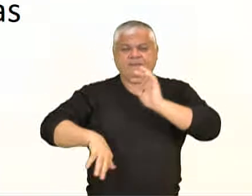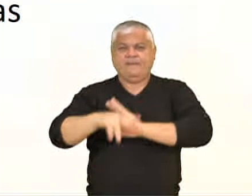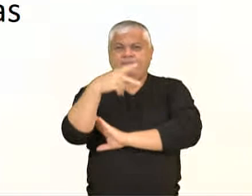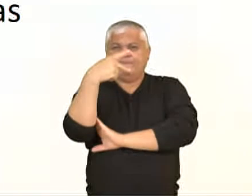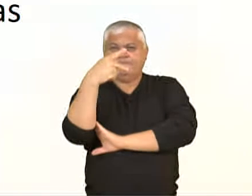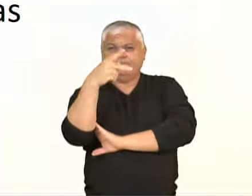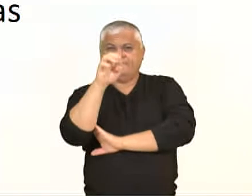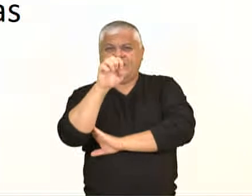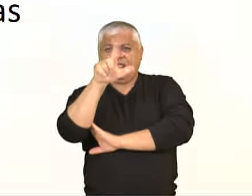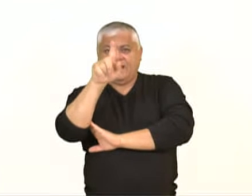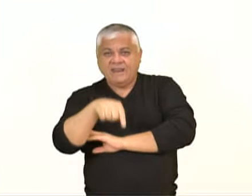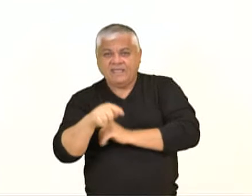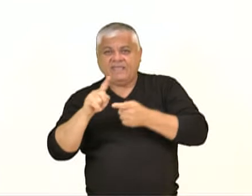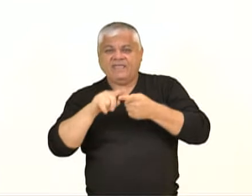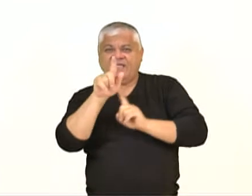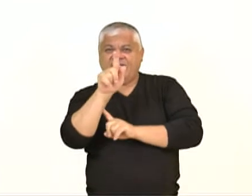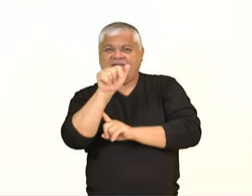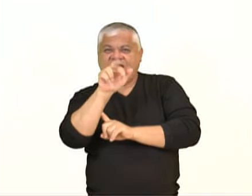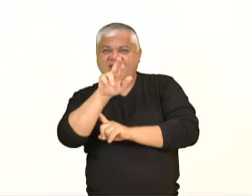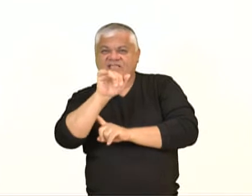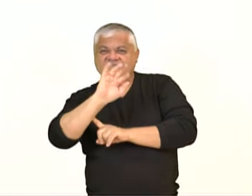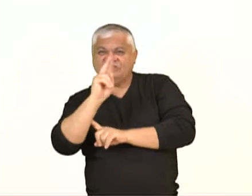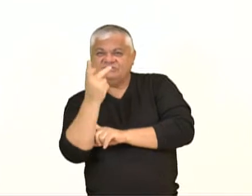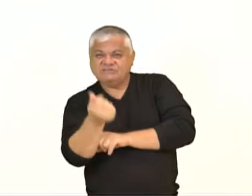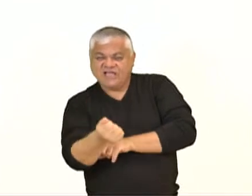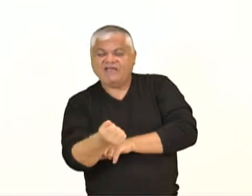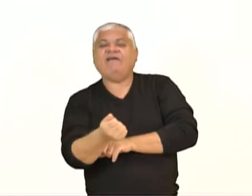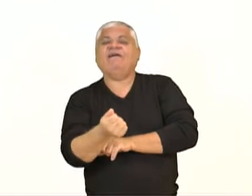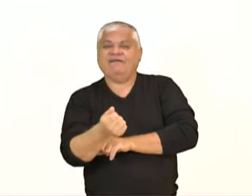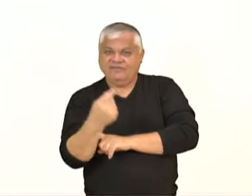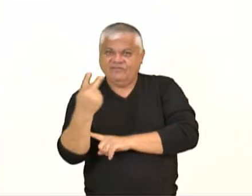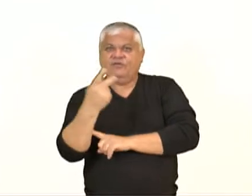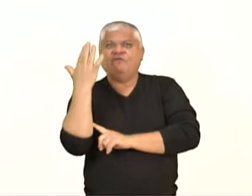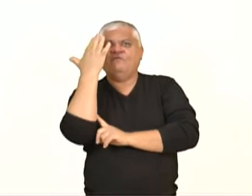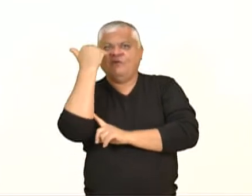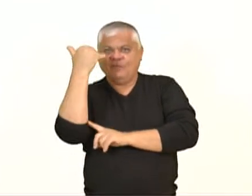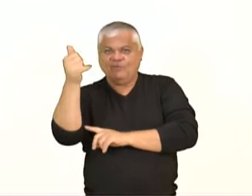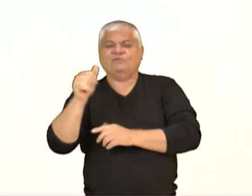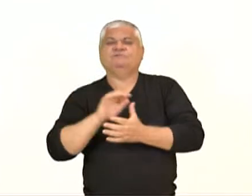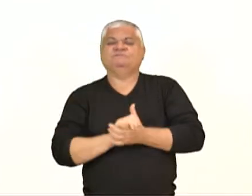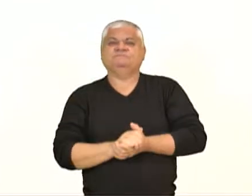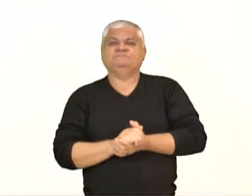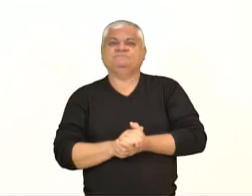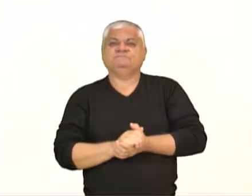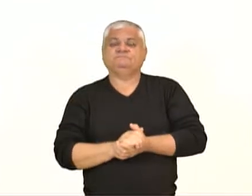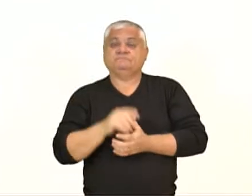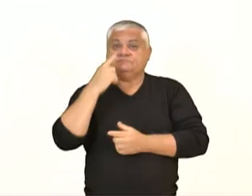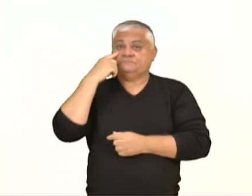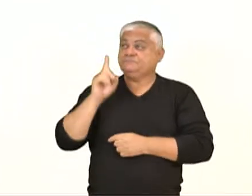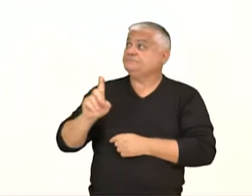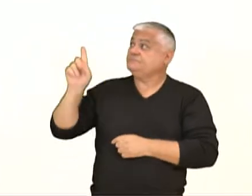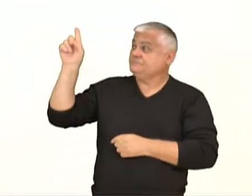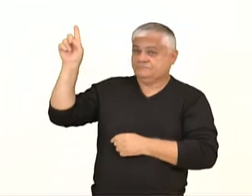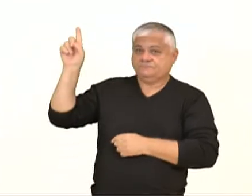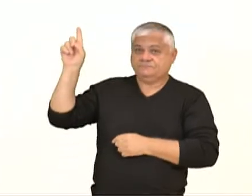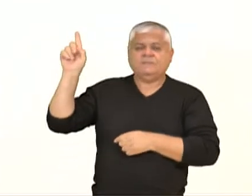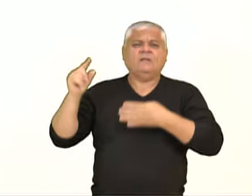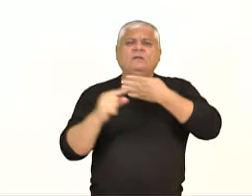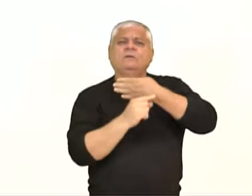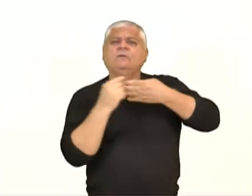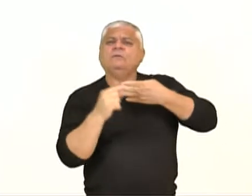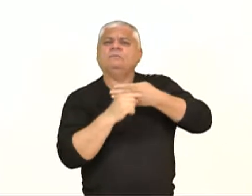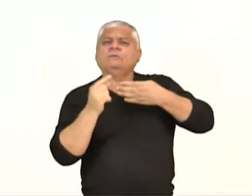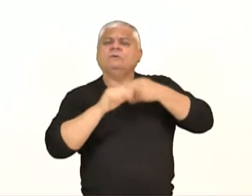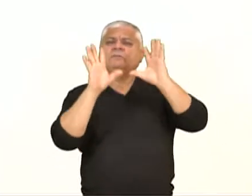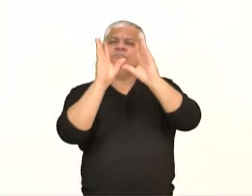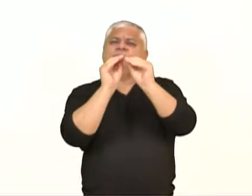símbolos maiores dessa época. Então, nossa primeira reflexão, minha gente, observem o comando. O autor faz um